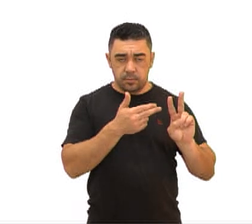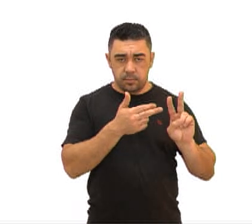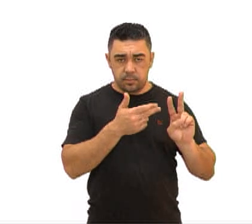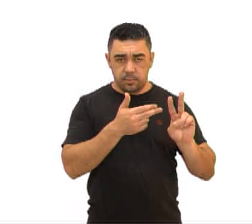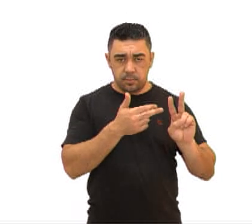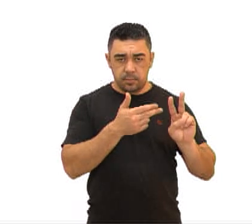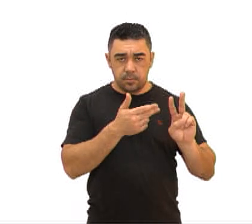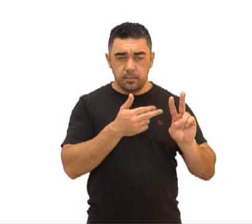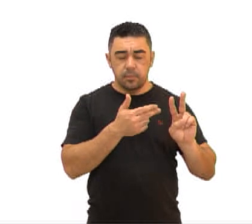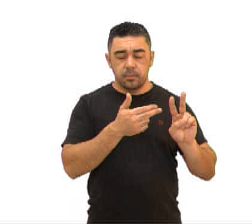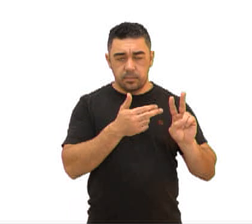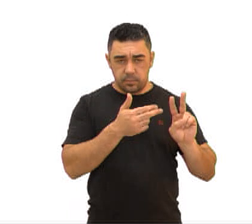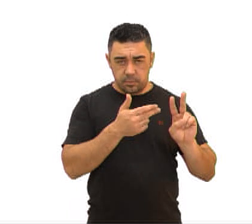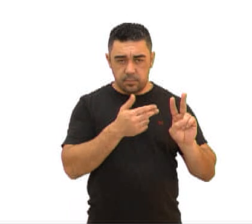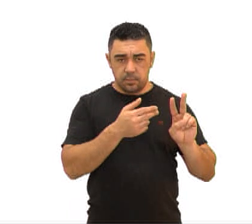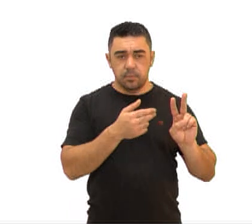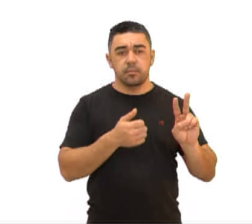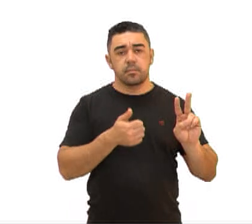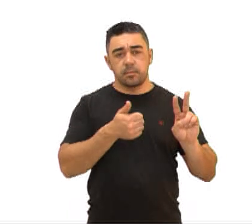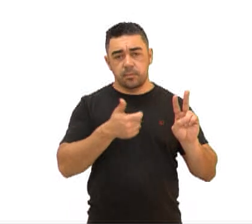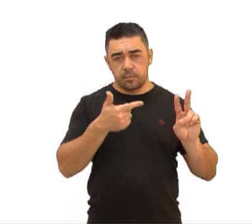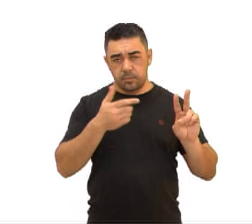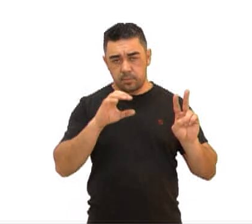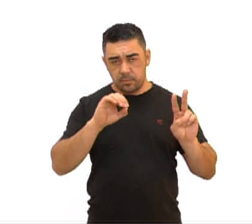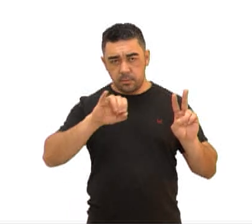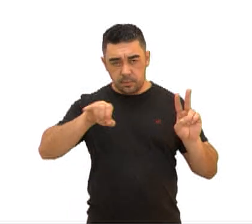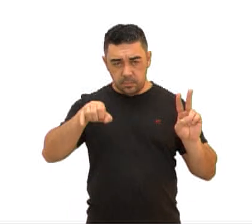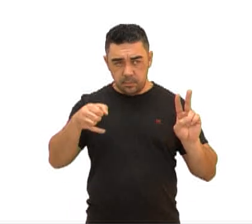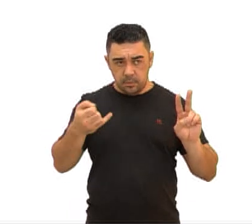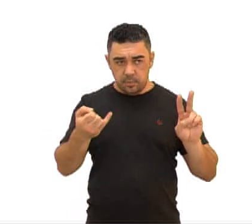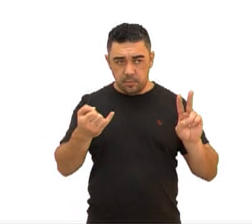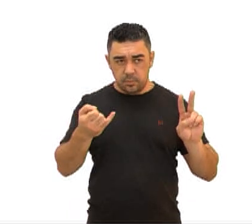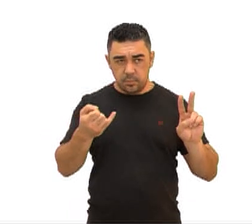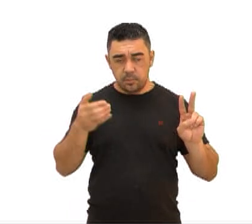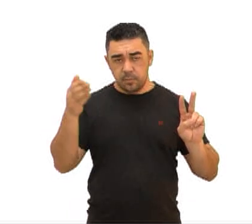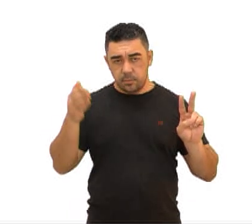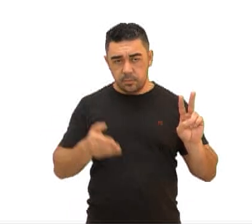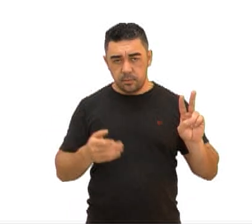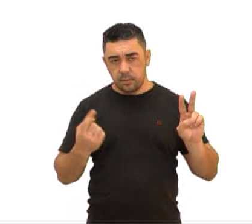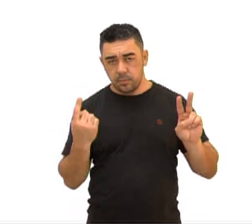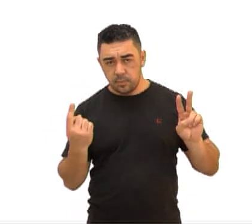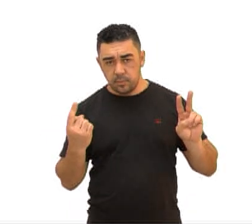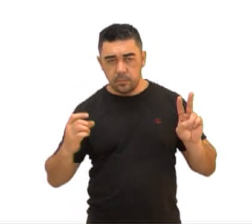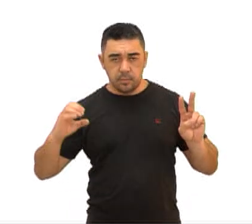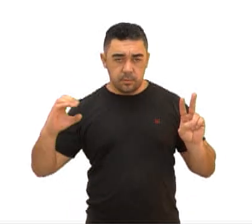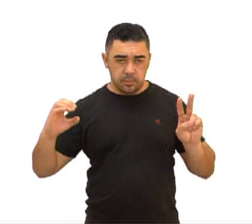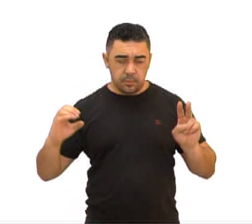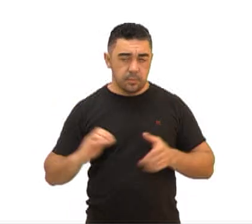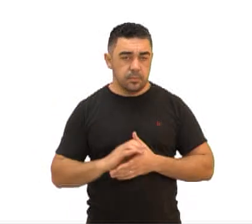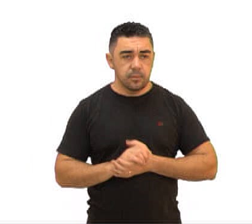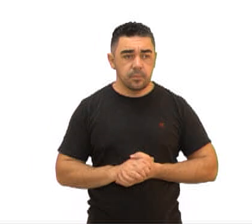uma tensão de 120 volts vai fornecer 120 joules para cada pacote de 1 coulomb.